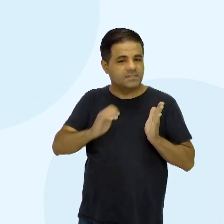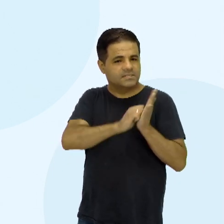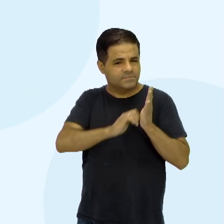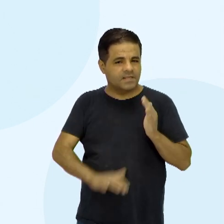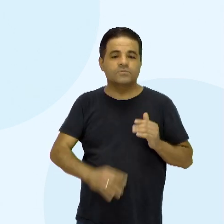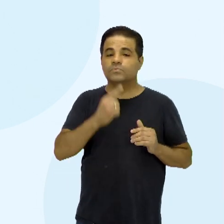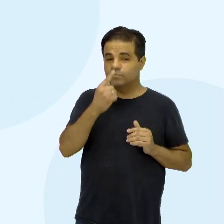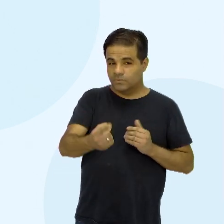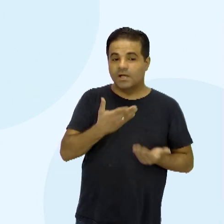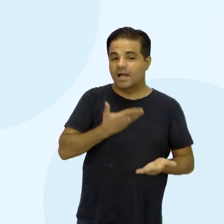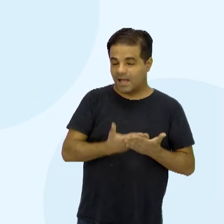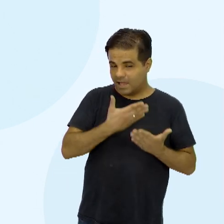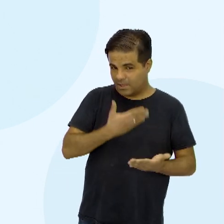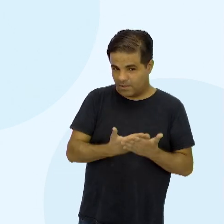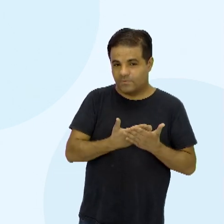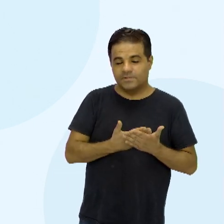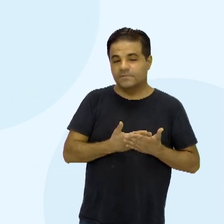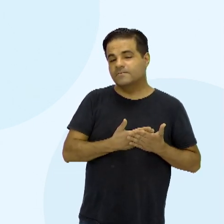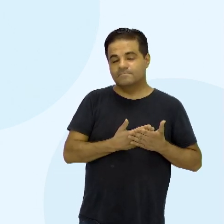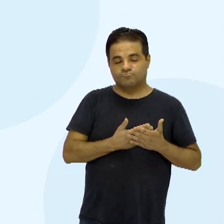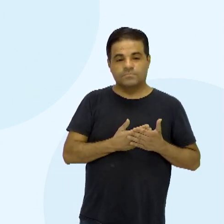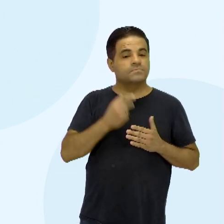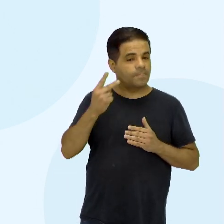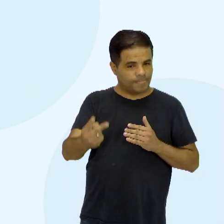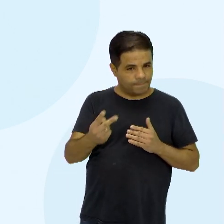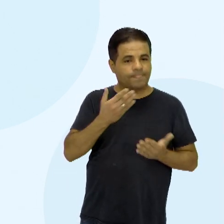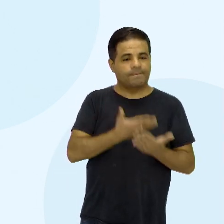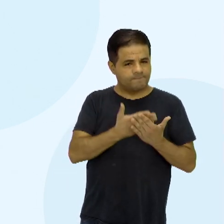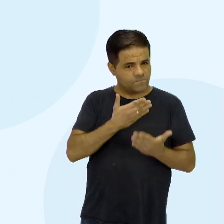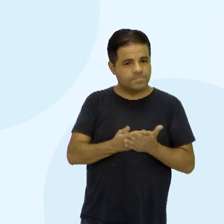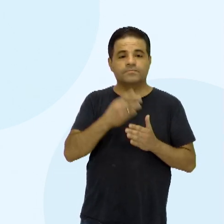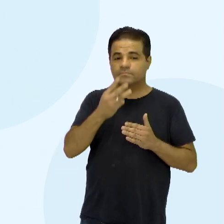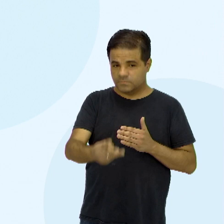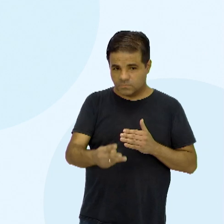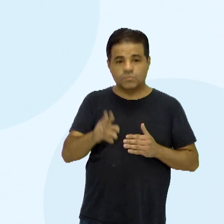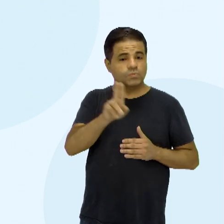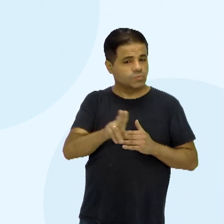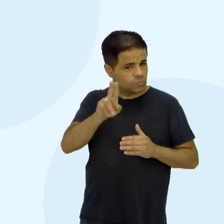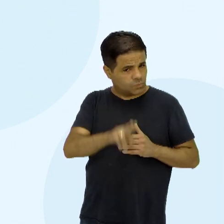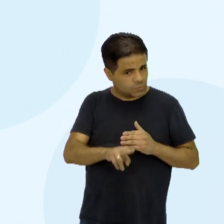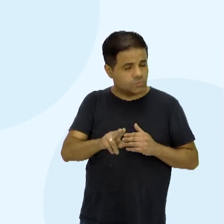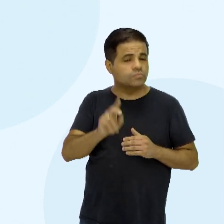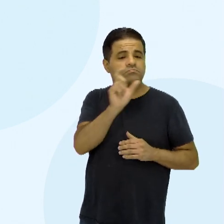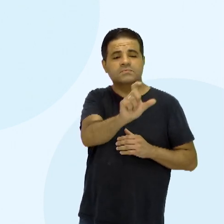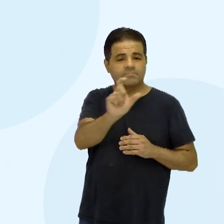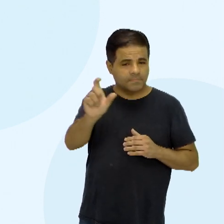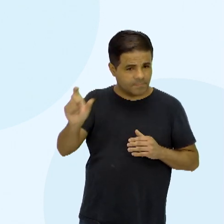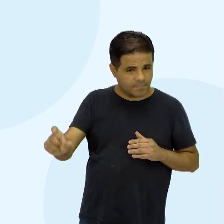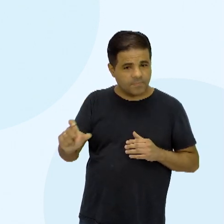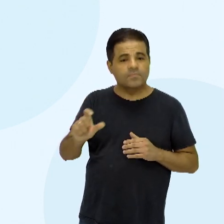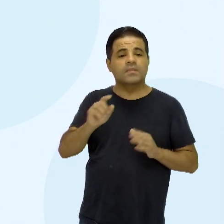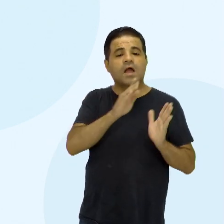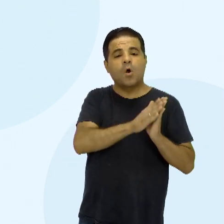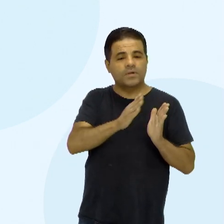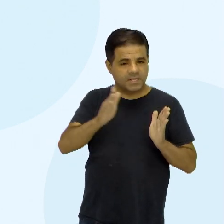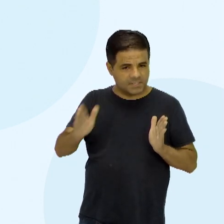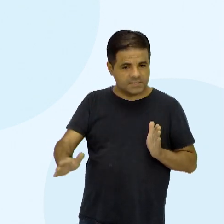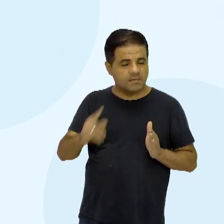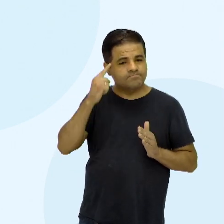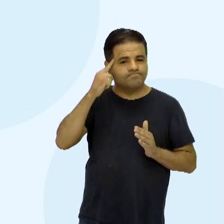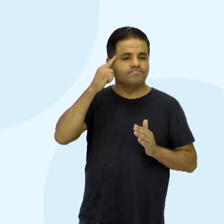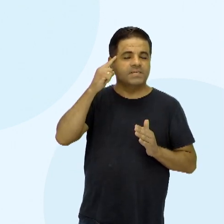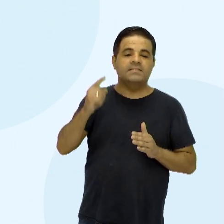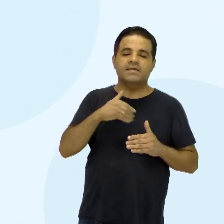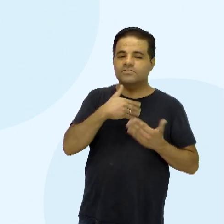1, aulas, então... as aulas 2 e 3, uso intencional das palavras e a ordenação